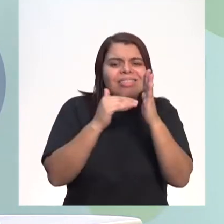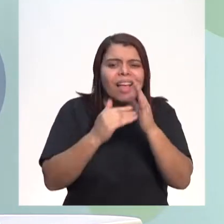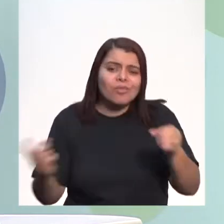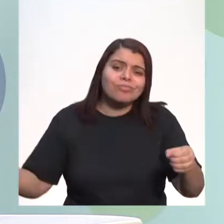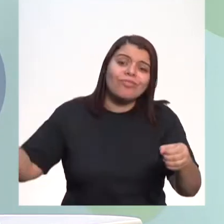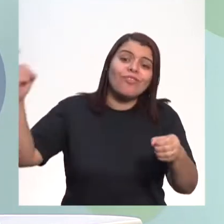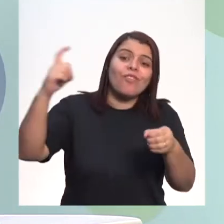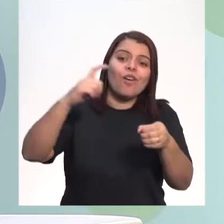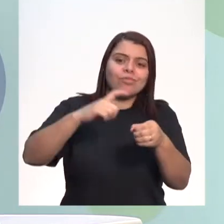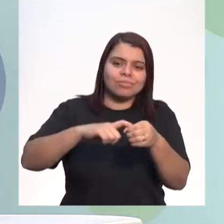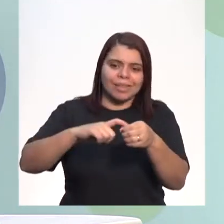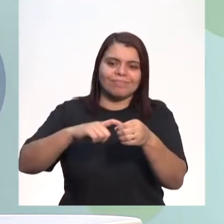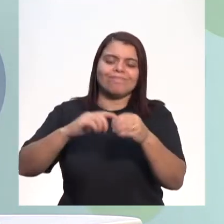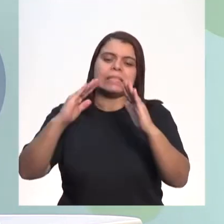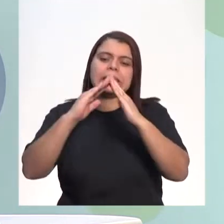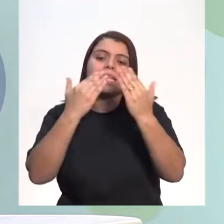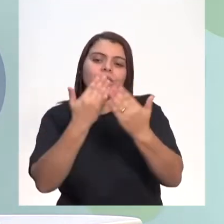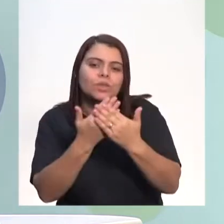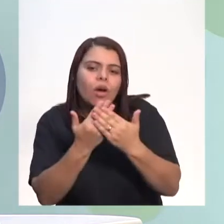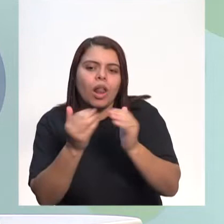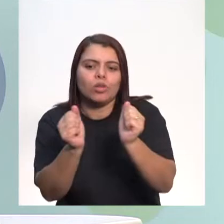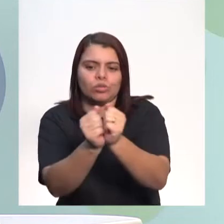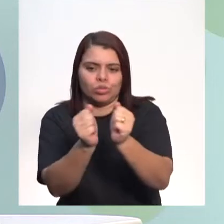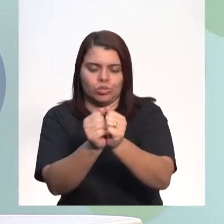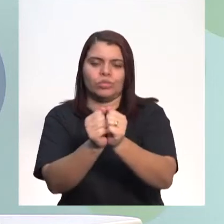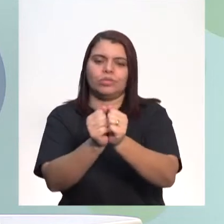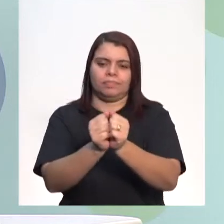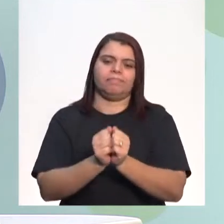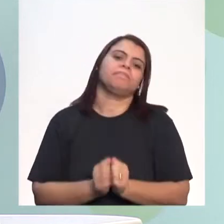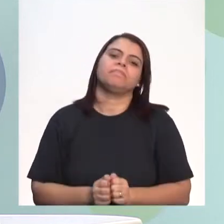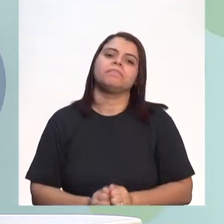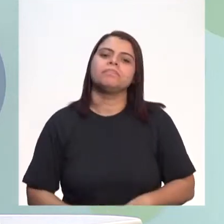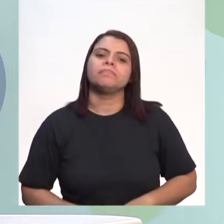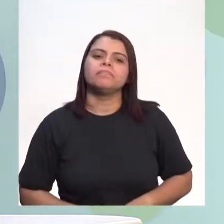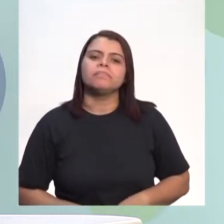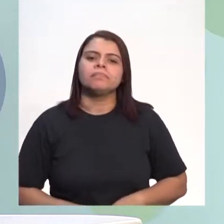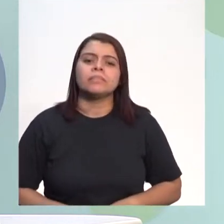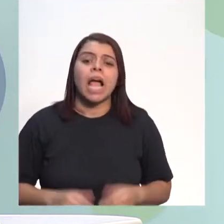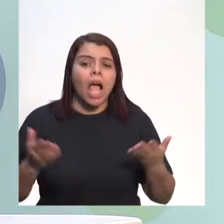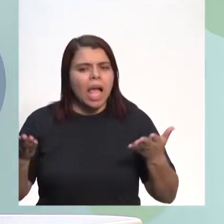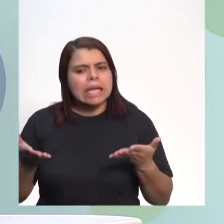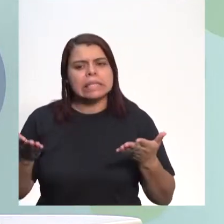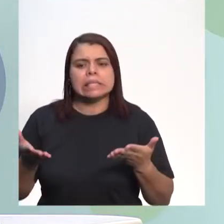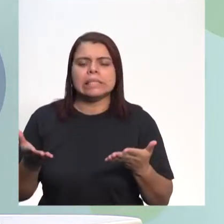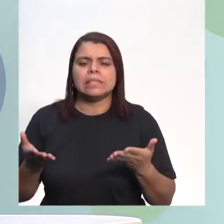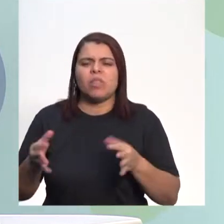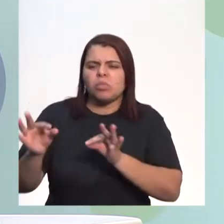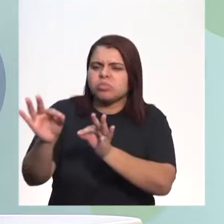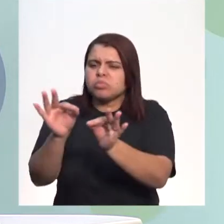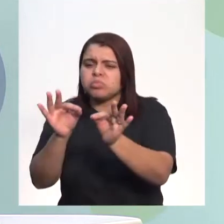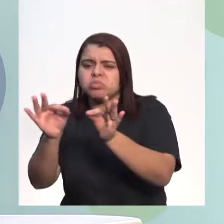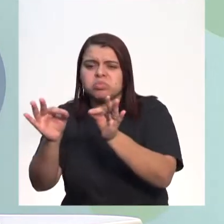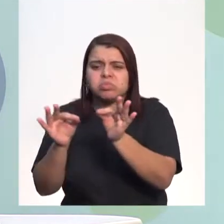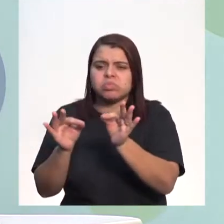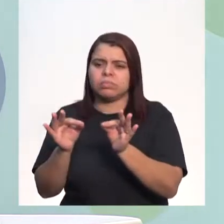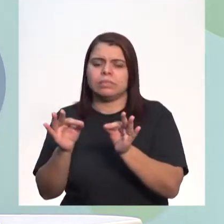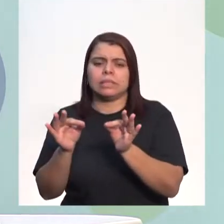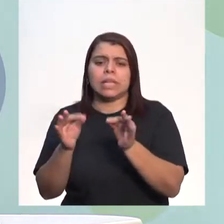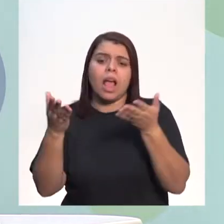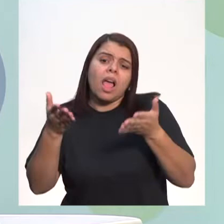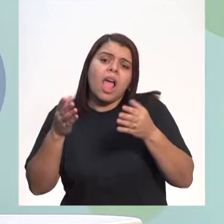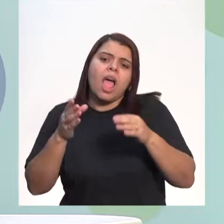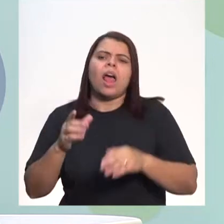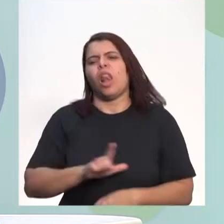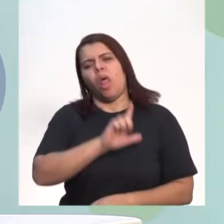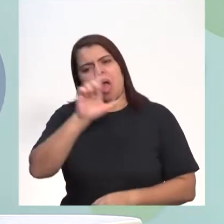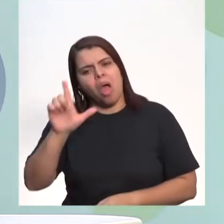atividades presenciais na própria escola. Essa foi uma forma que nós organizamos aqui. Claro que vocês também